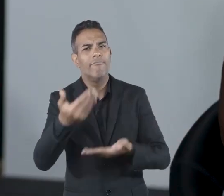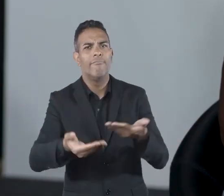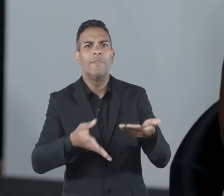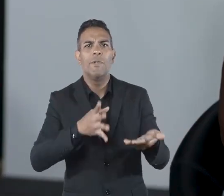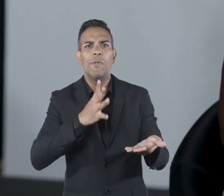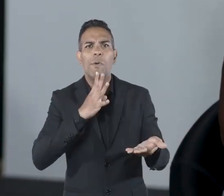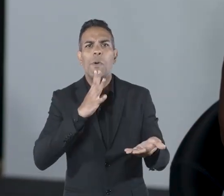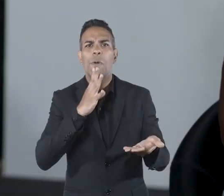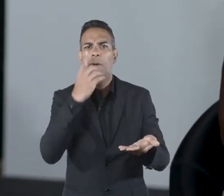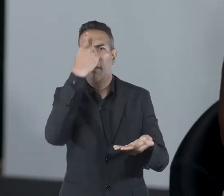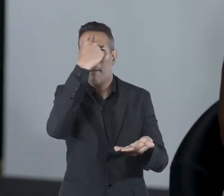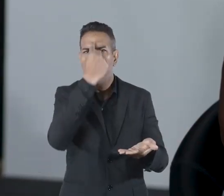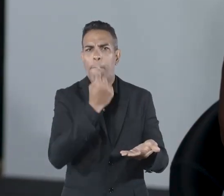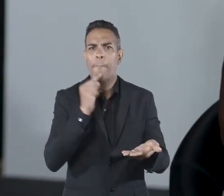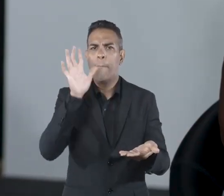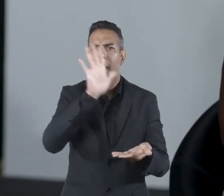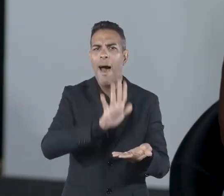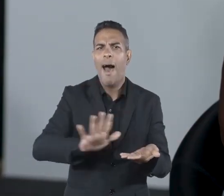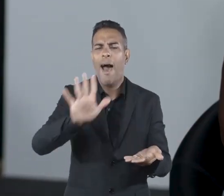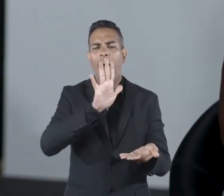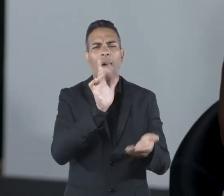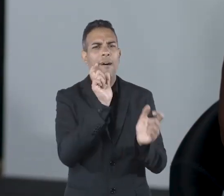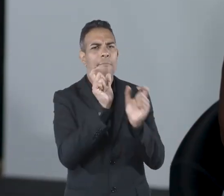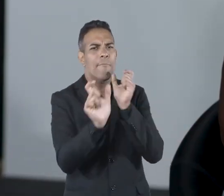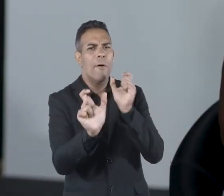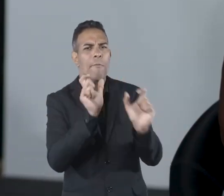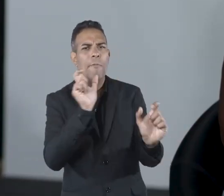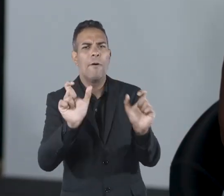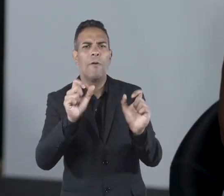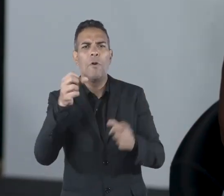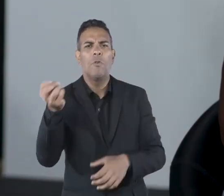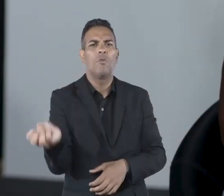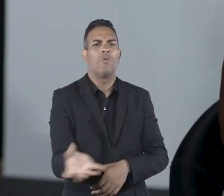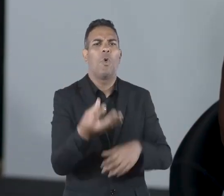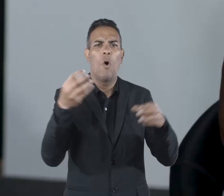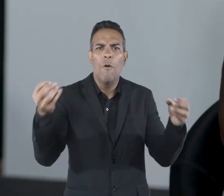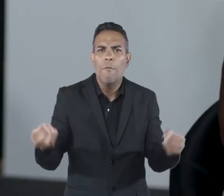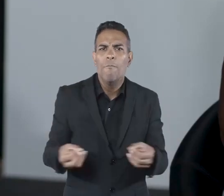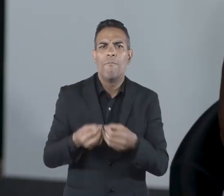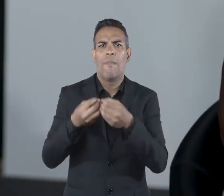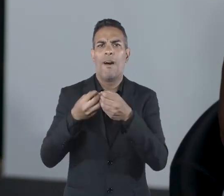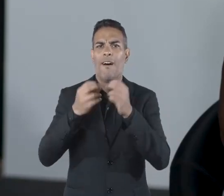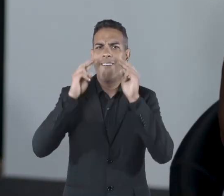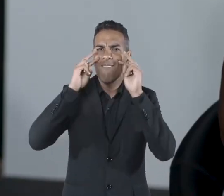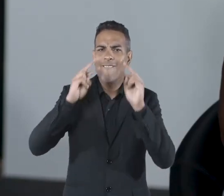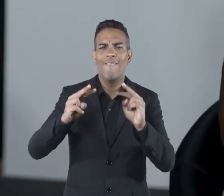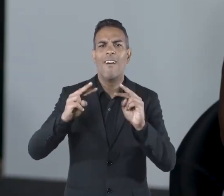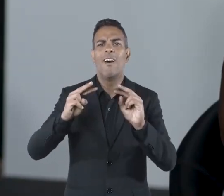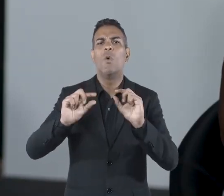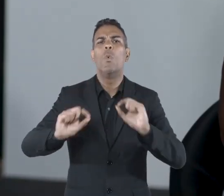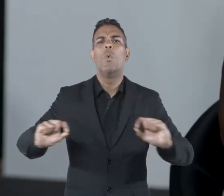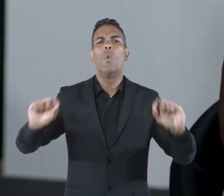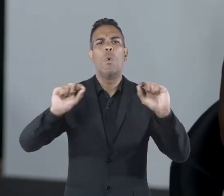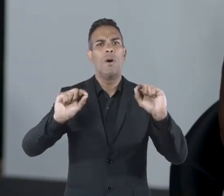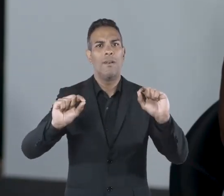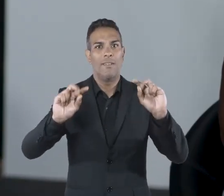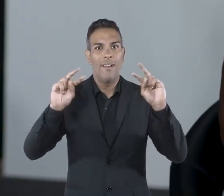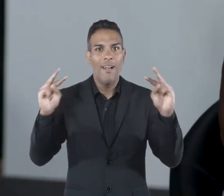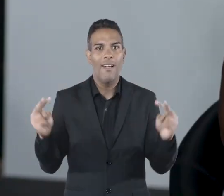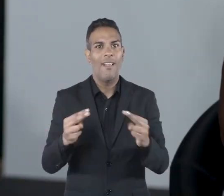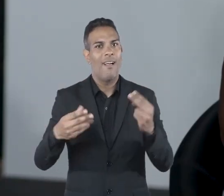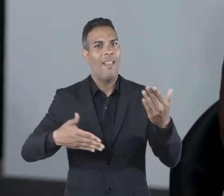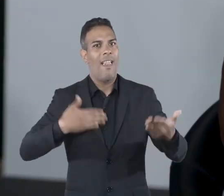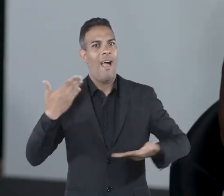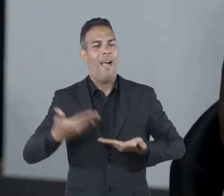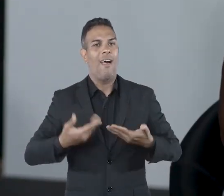ele constitui a cada página, a cada imagem, a cada palavra, uma